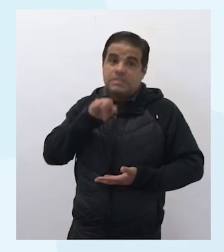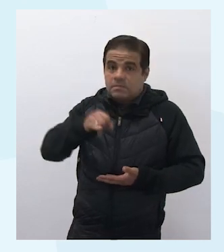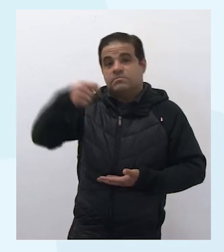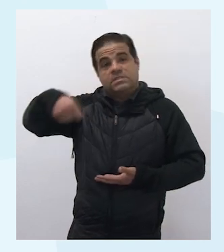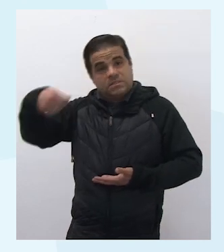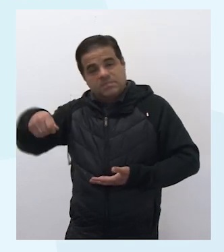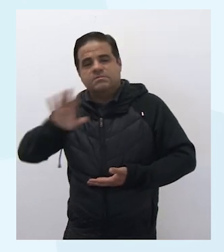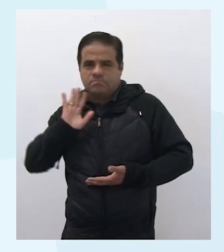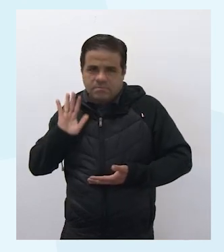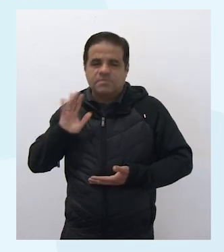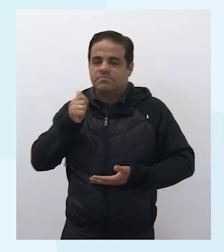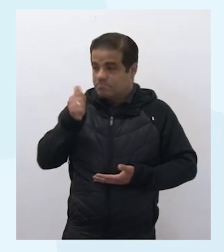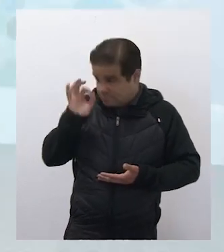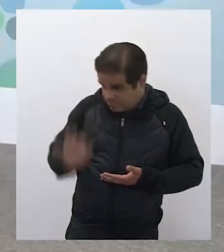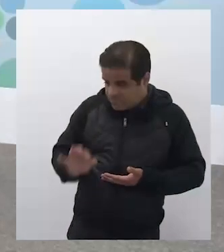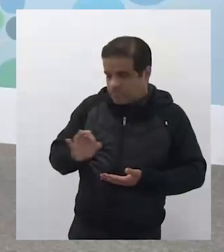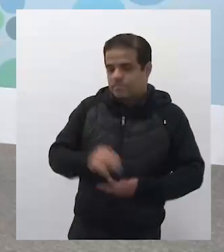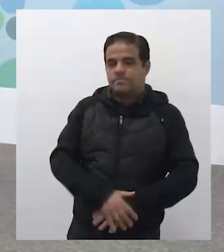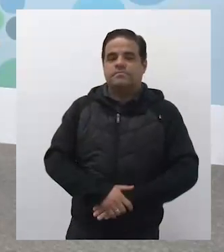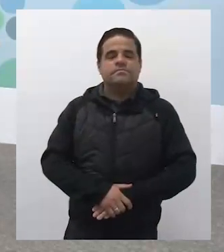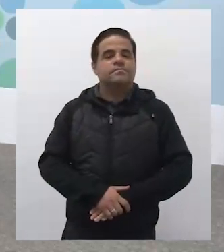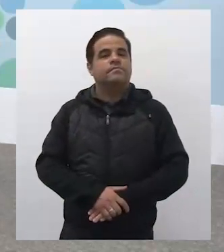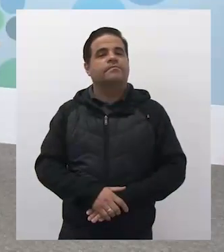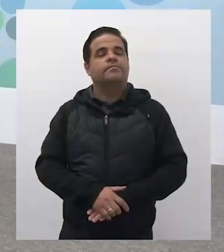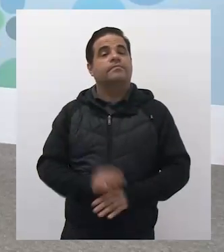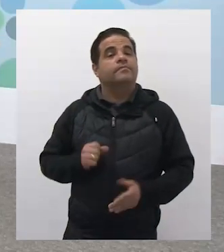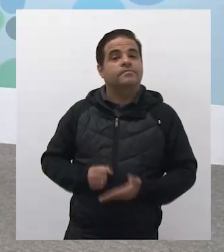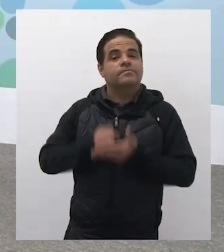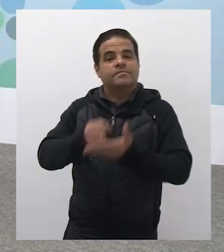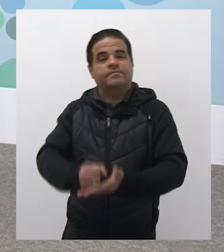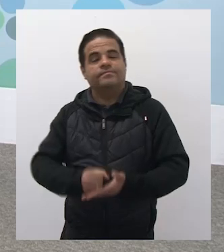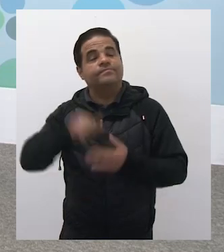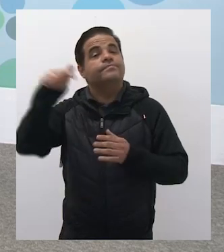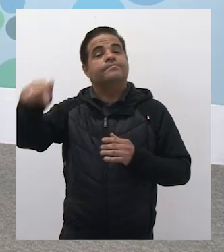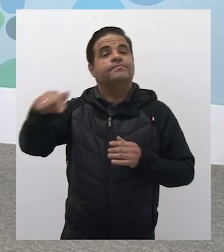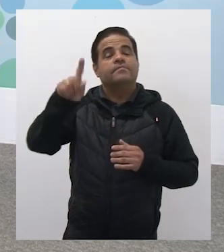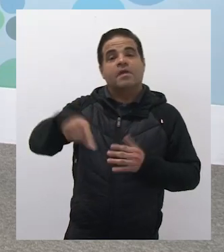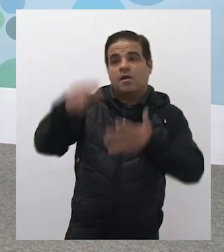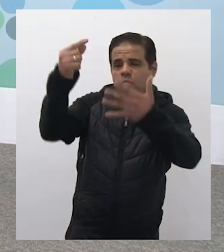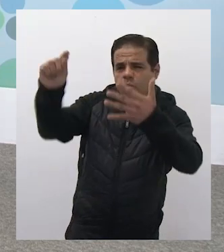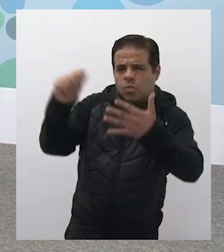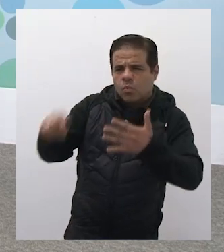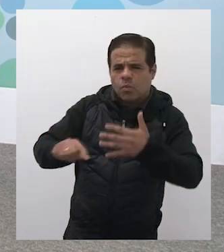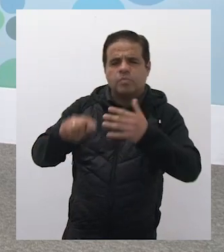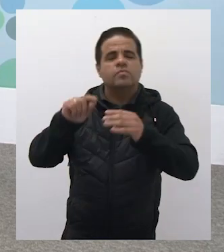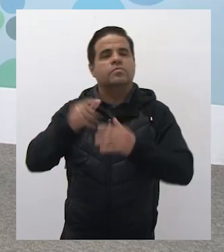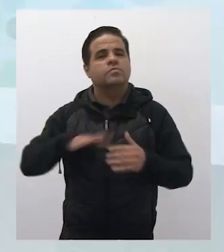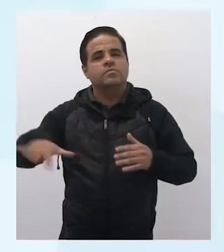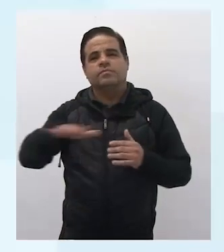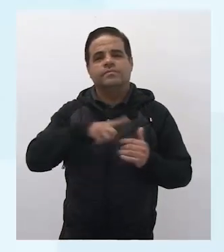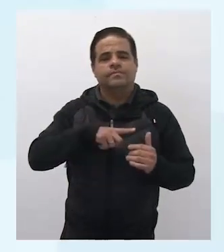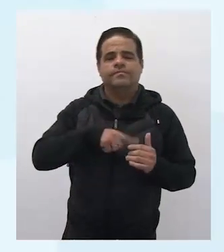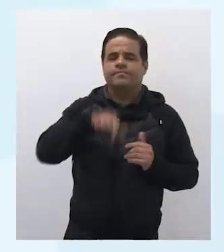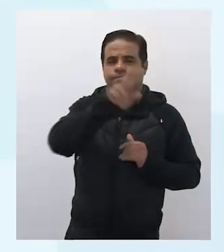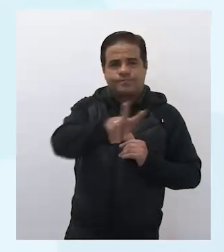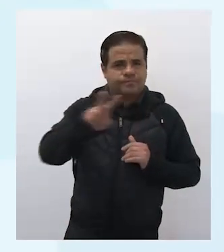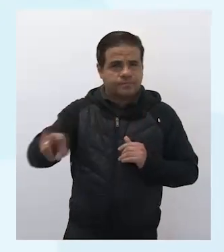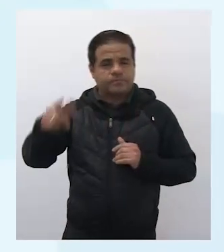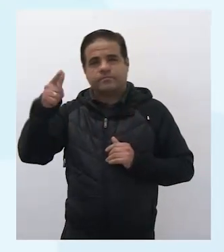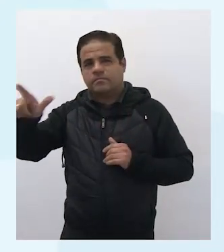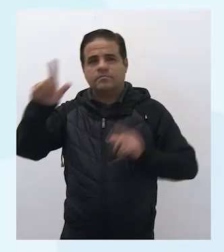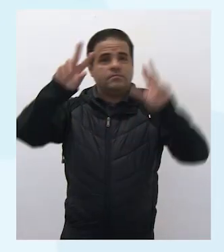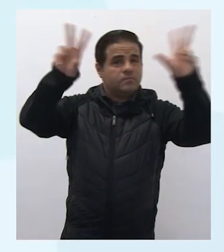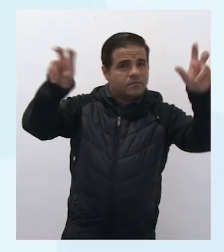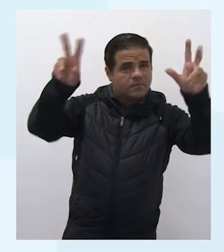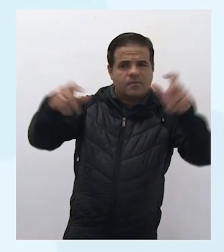não é isso, Rodrigo? É, que aí é o que nos leva ao passo 7, que é corrigir estes rumos, né? Olhamos todos esses